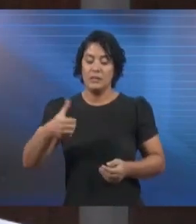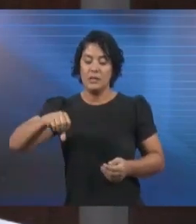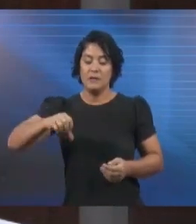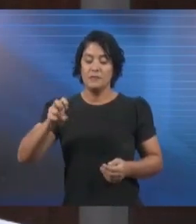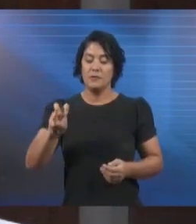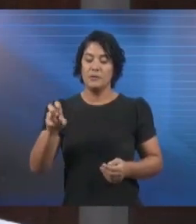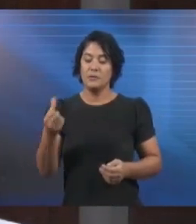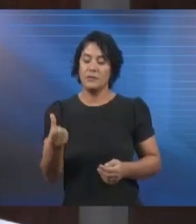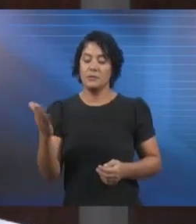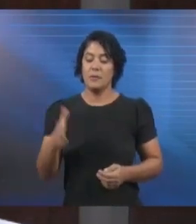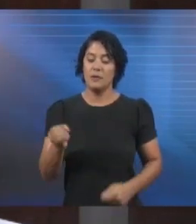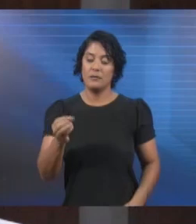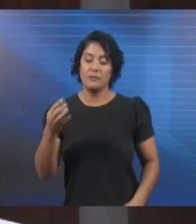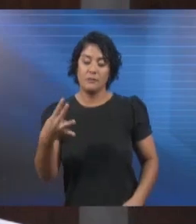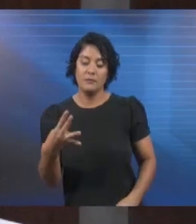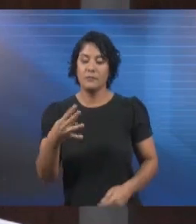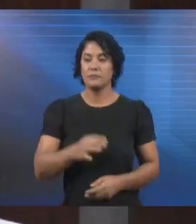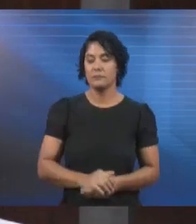1956